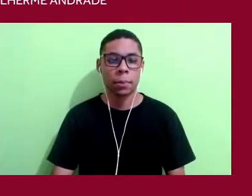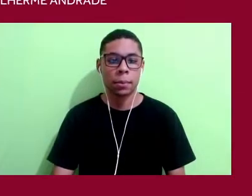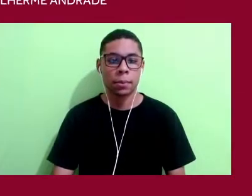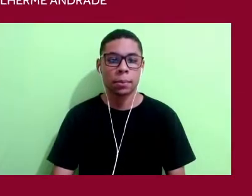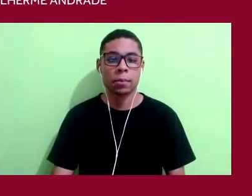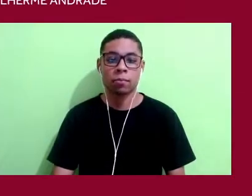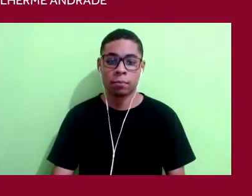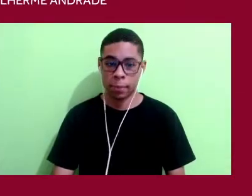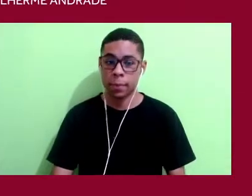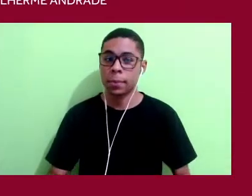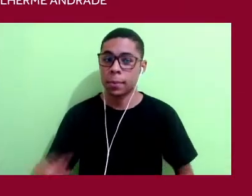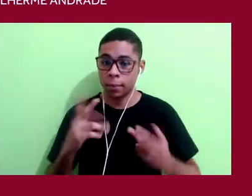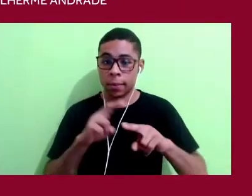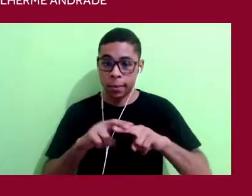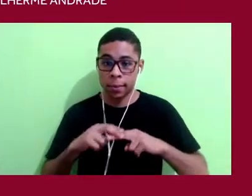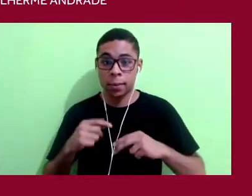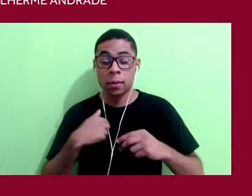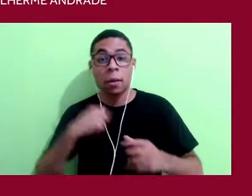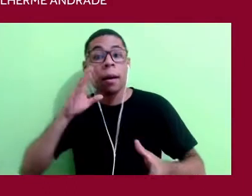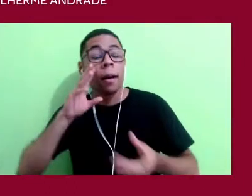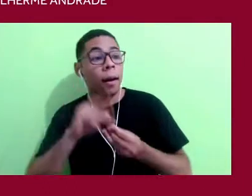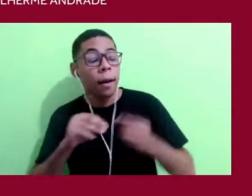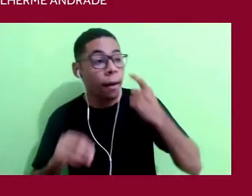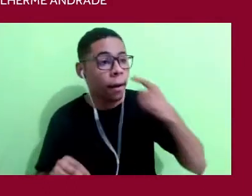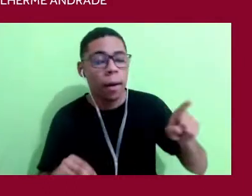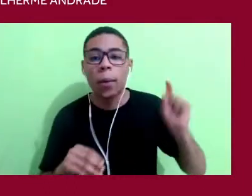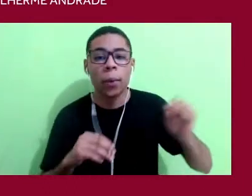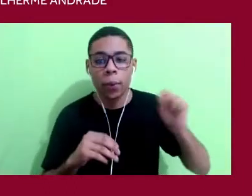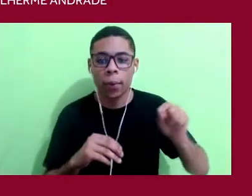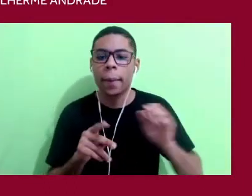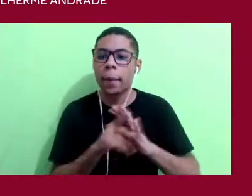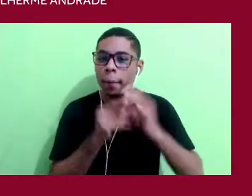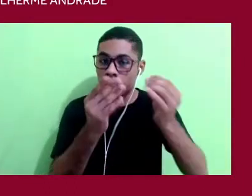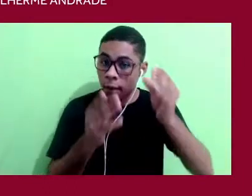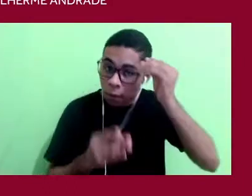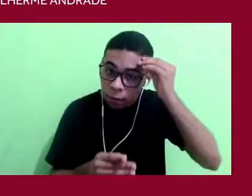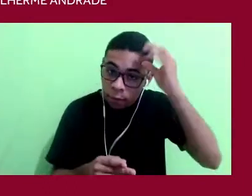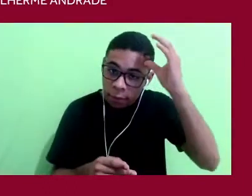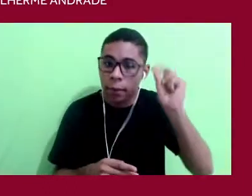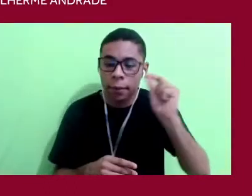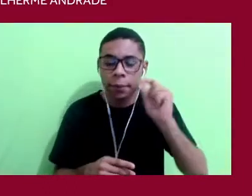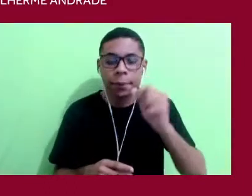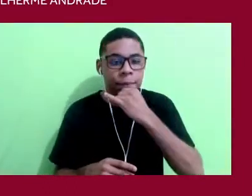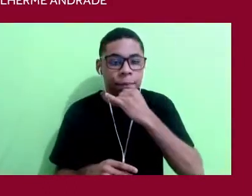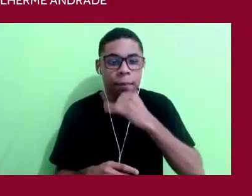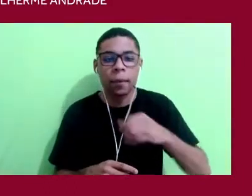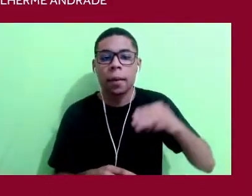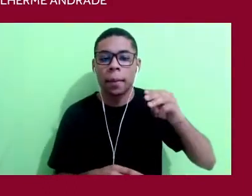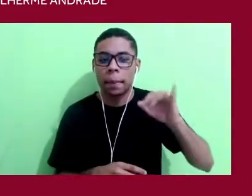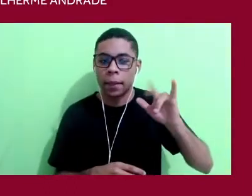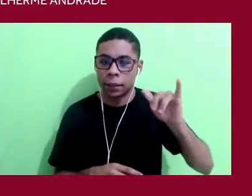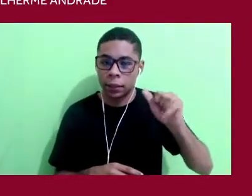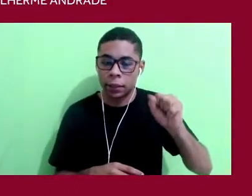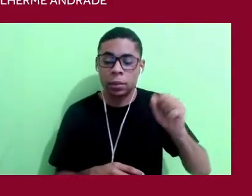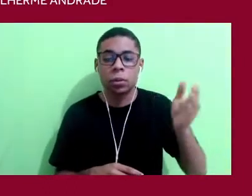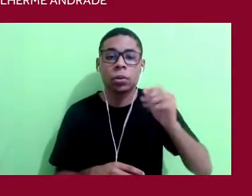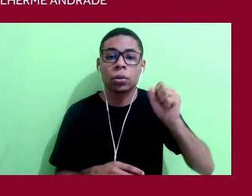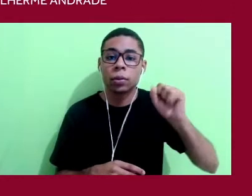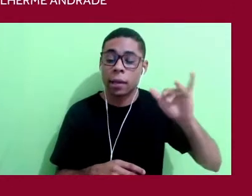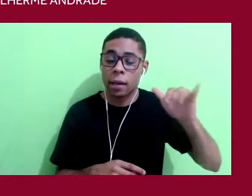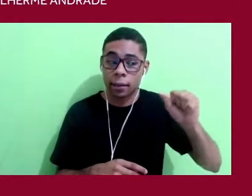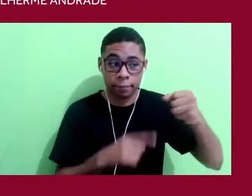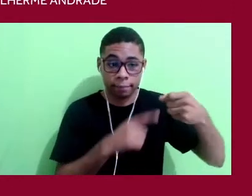Então, o que eu gostaria de trazer aqui para vocês, em termos de conhecimento, é que as mídias sociais, elas têm duas